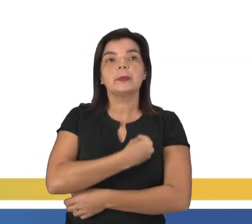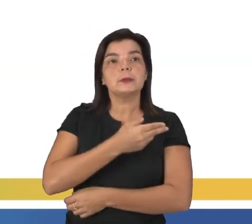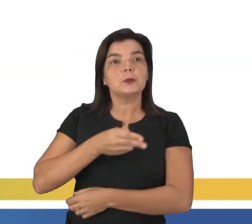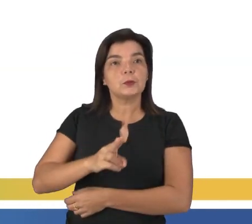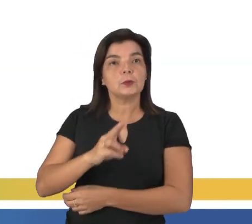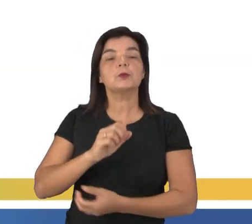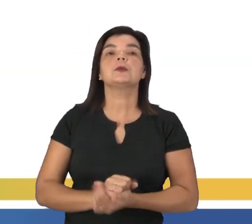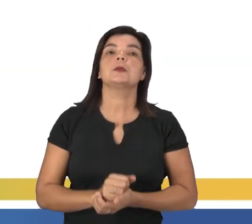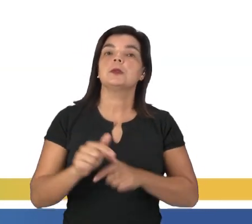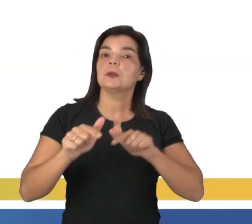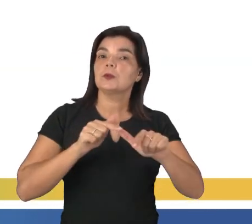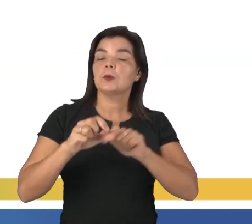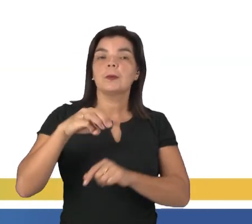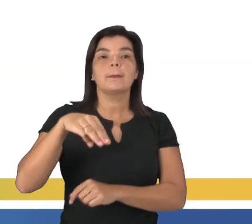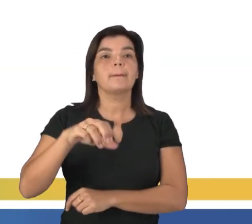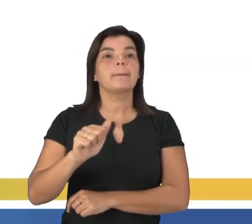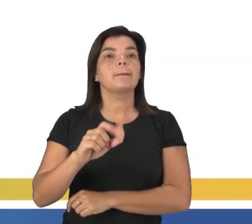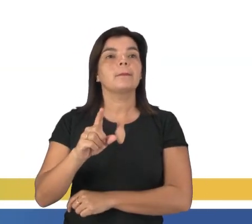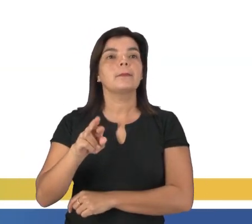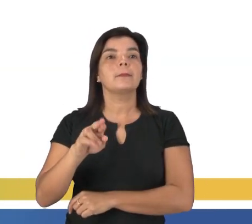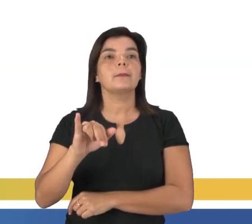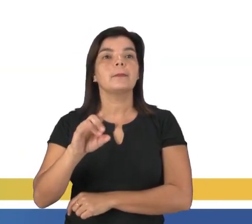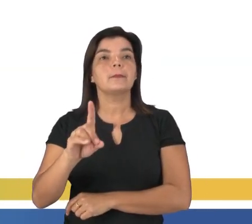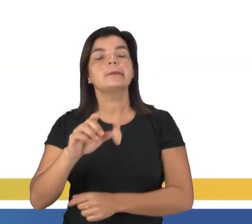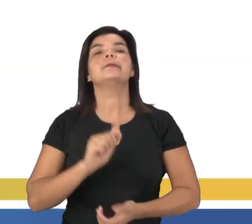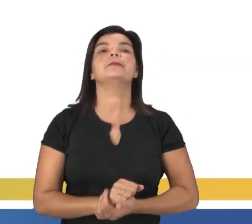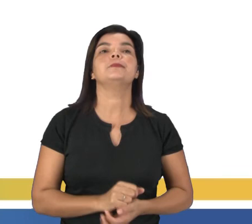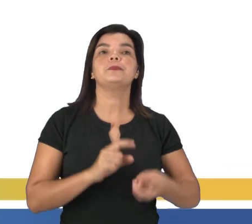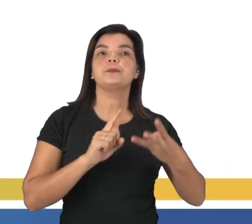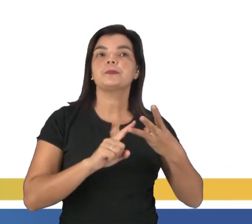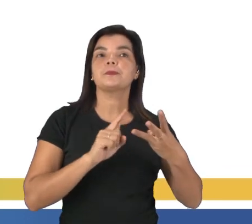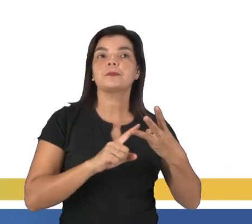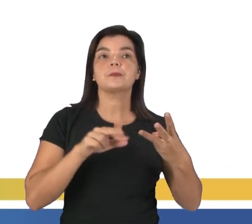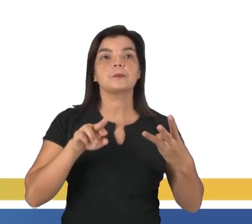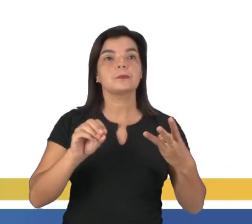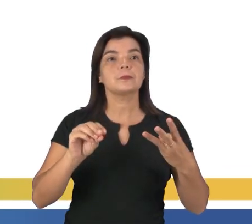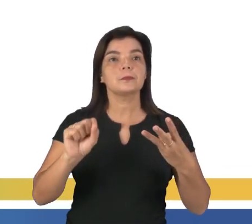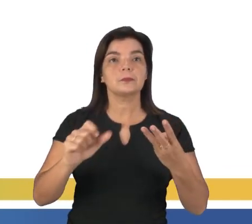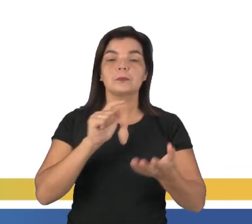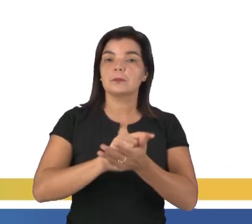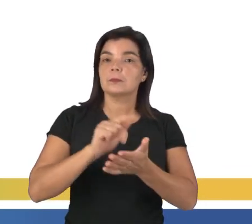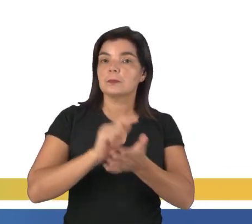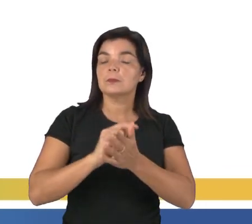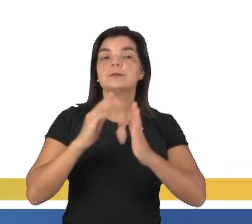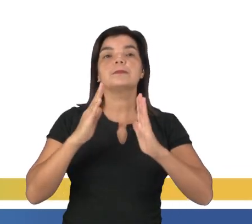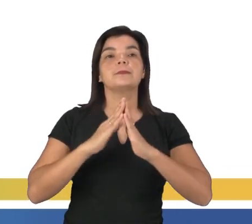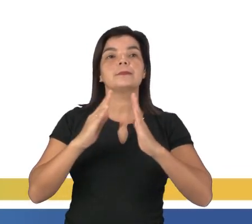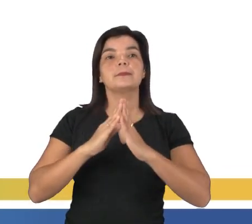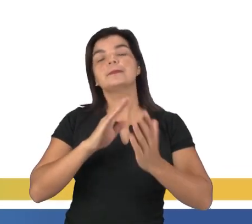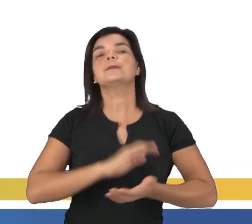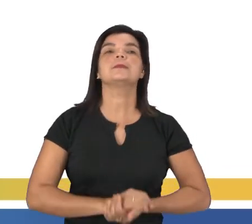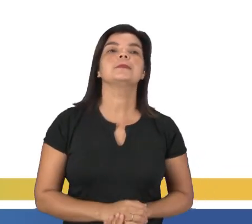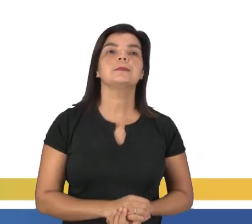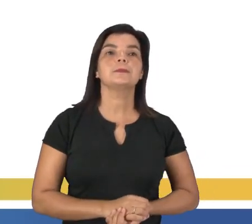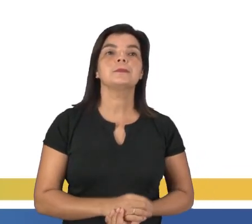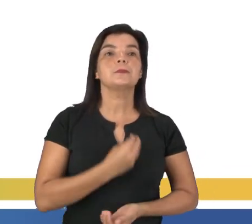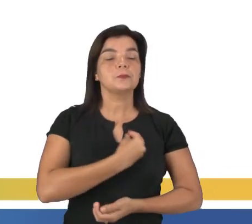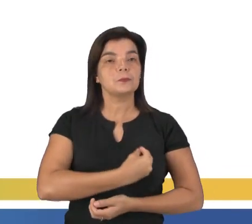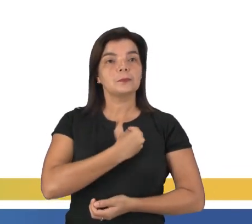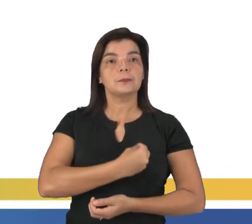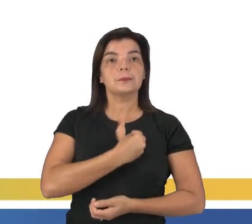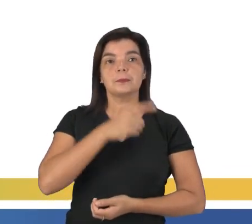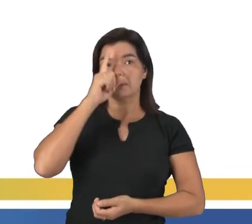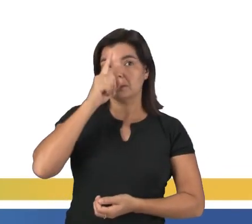contínuo? Estou trabalhando em Madrid. Frase 3, Rosa limpa sua casa, né? Rosa limpa sua casa, no presente